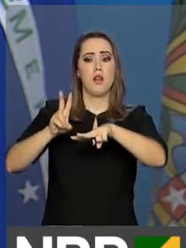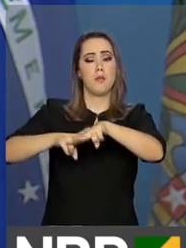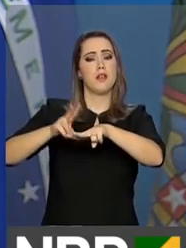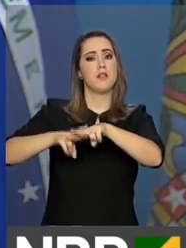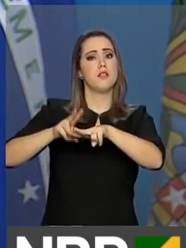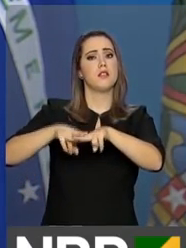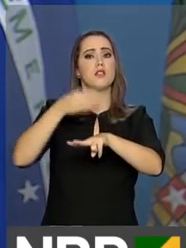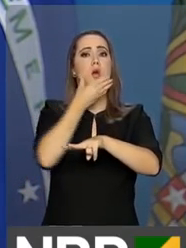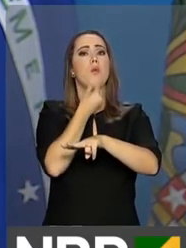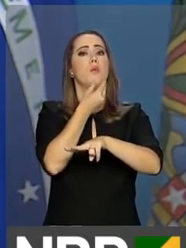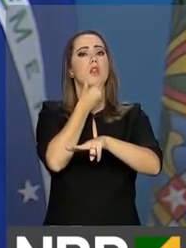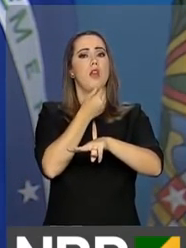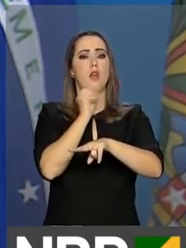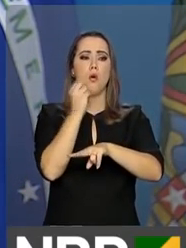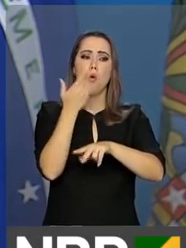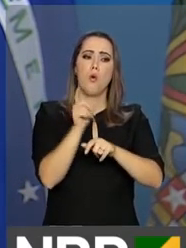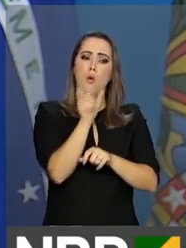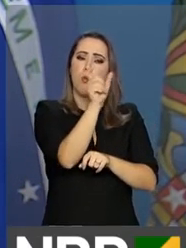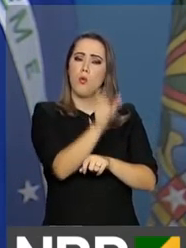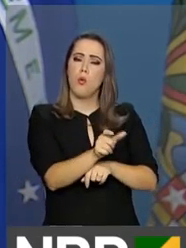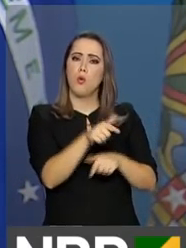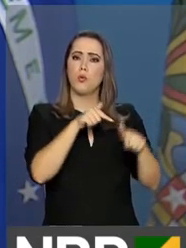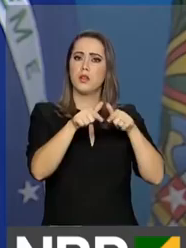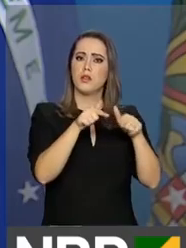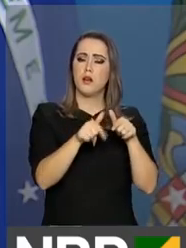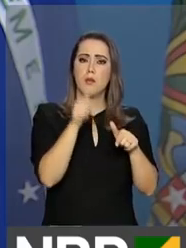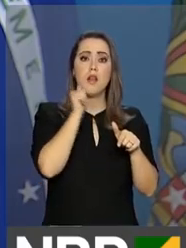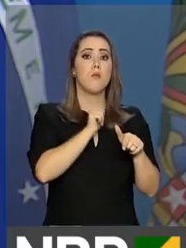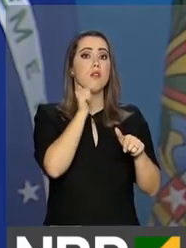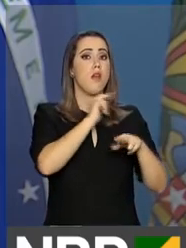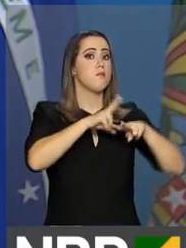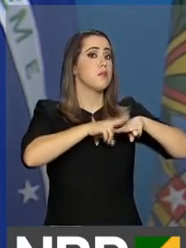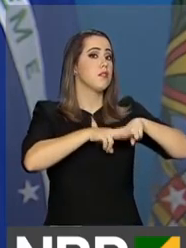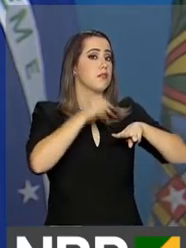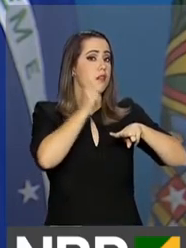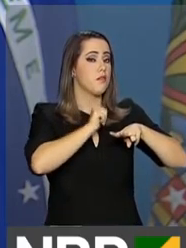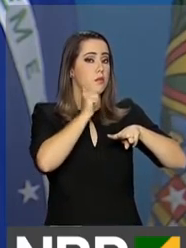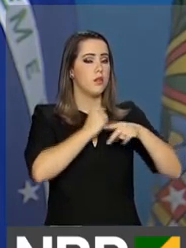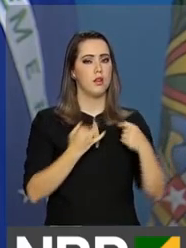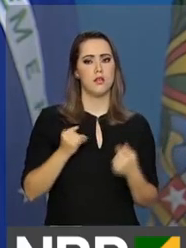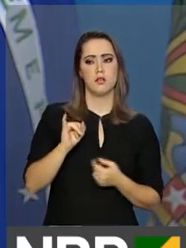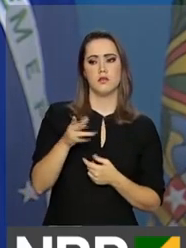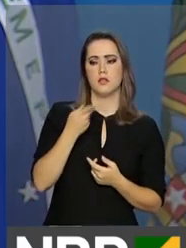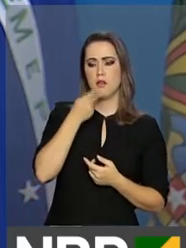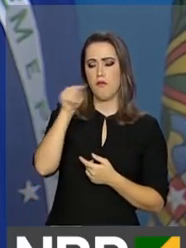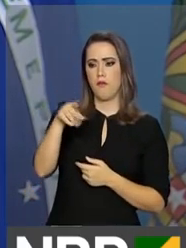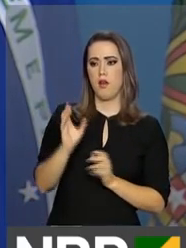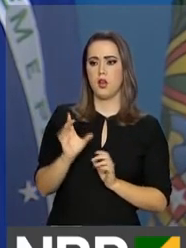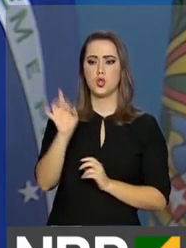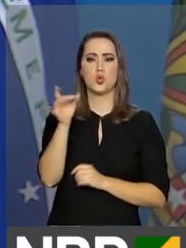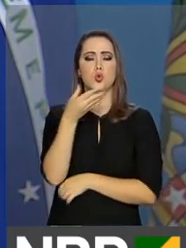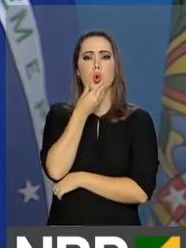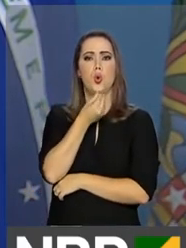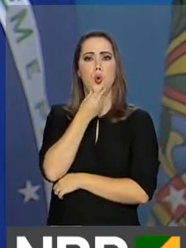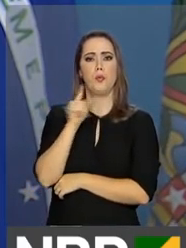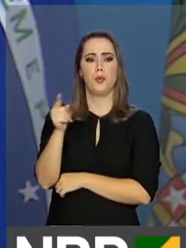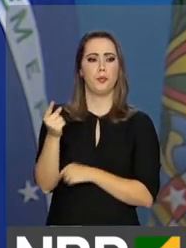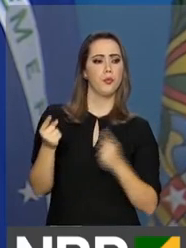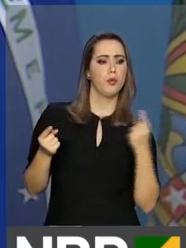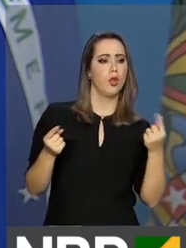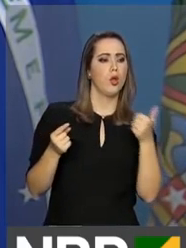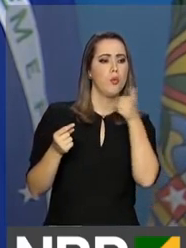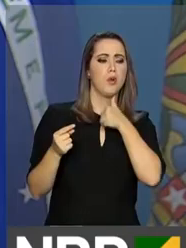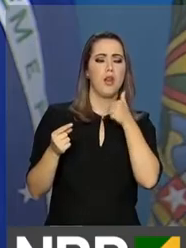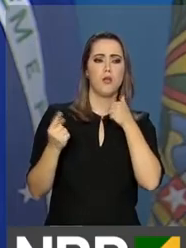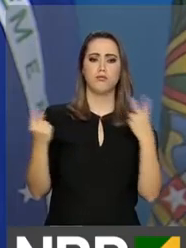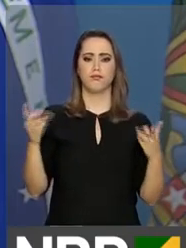para carcereira da penitenciária feminina. Se você disser, num caso, que o concurso é só para homens, no outro caso, só para as